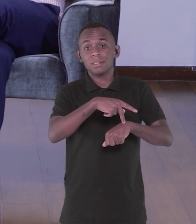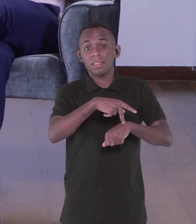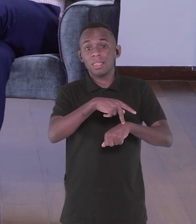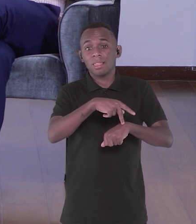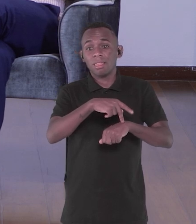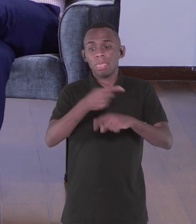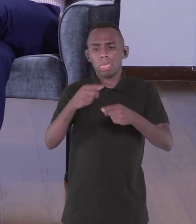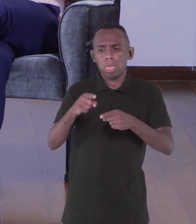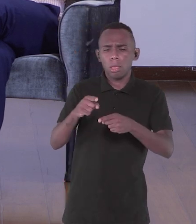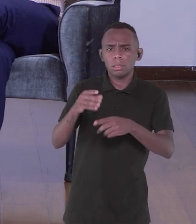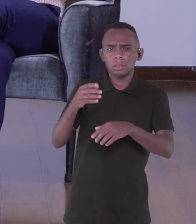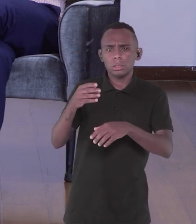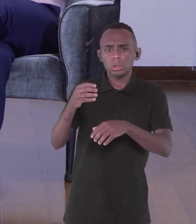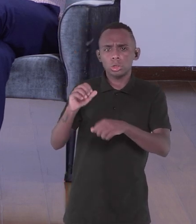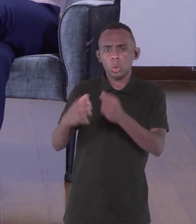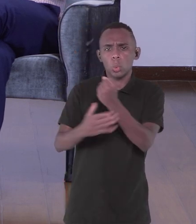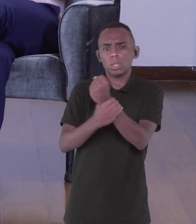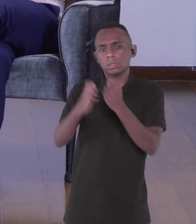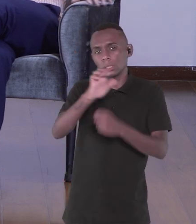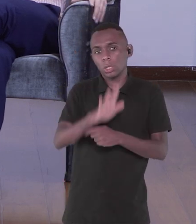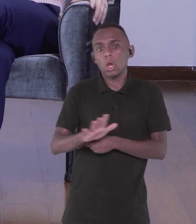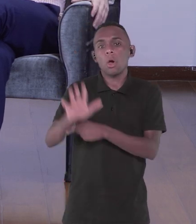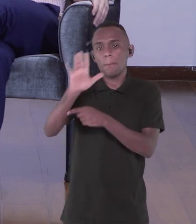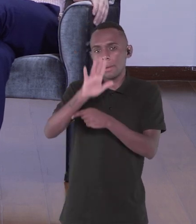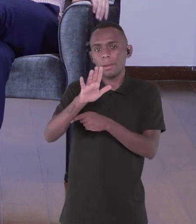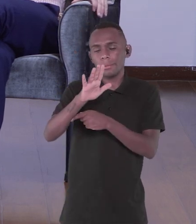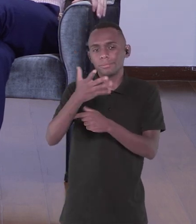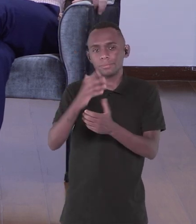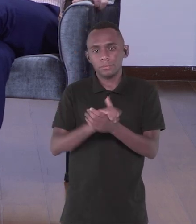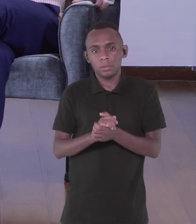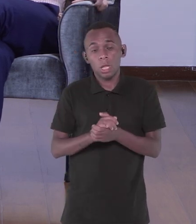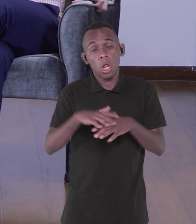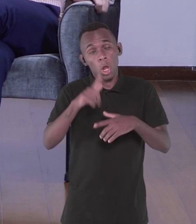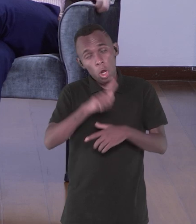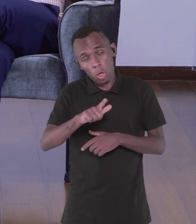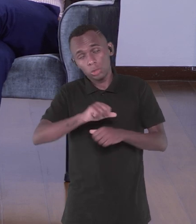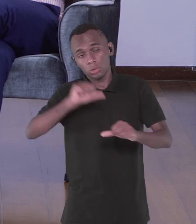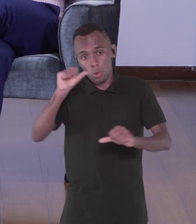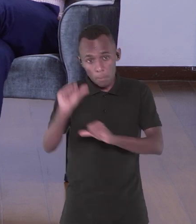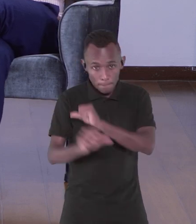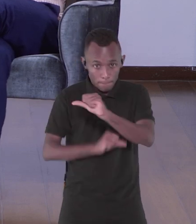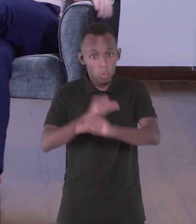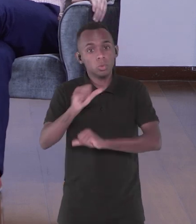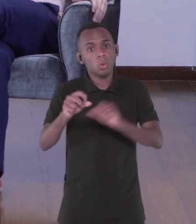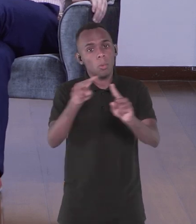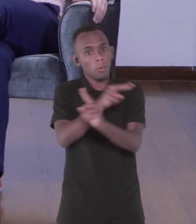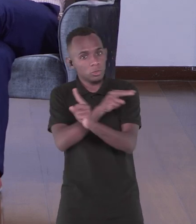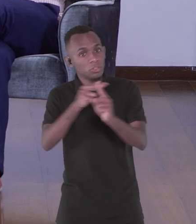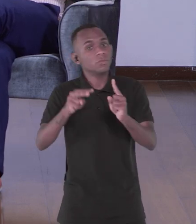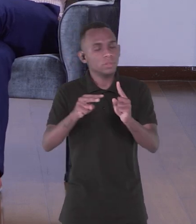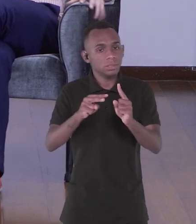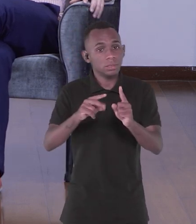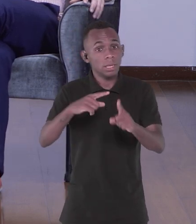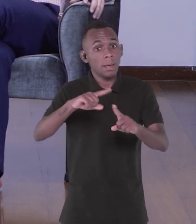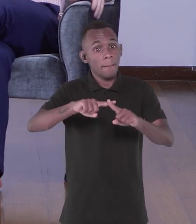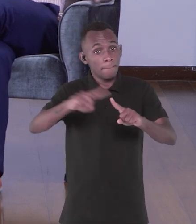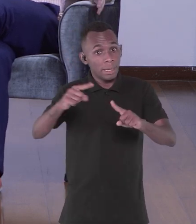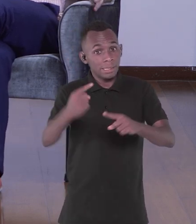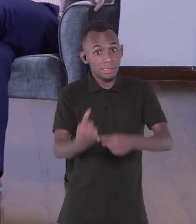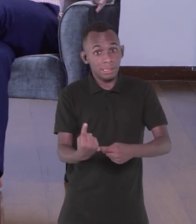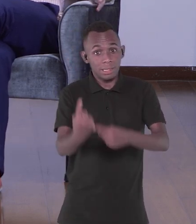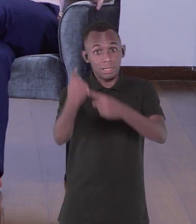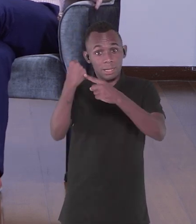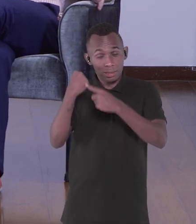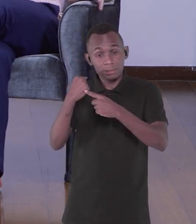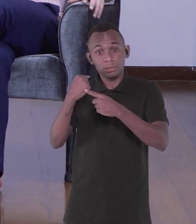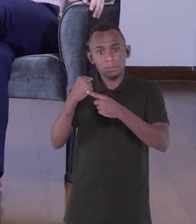uma percepção, e existe uma percepção, acho que agora, claro, mudou bastante com tudo isso que aconteceu, mas existia uma percepção muito clara de que a